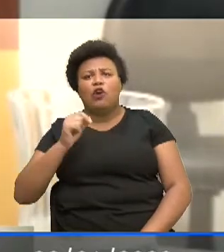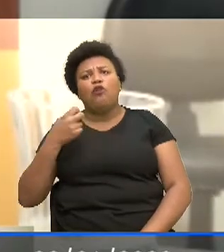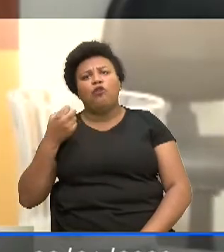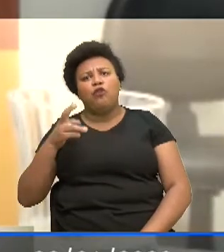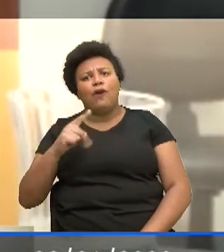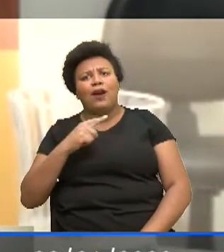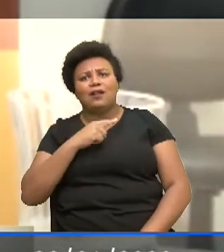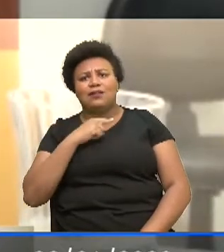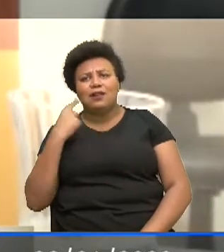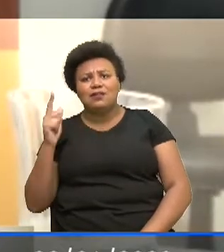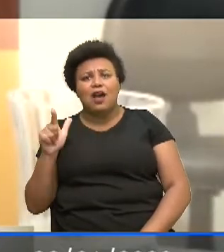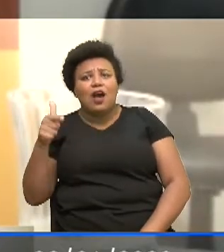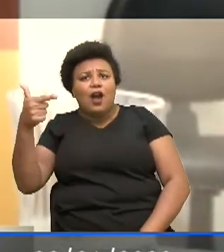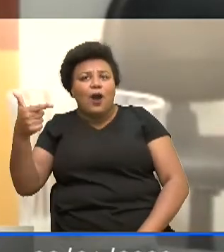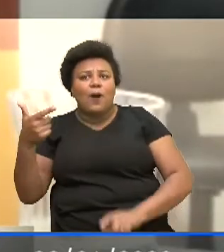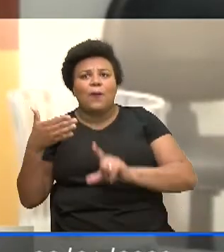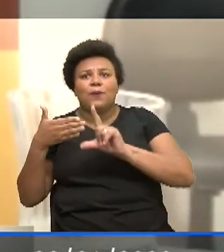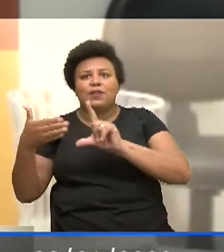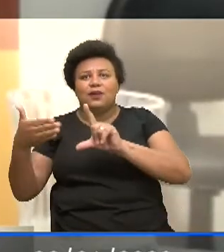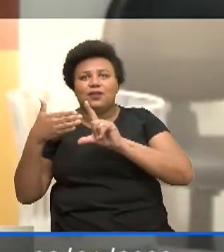pouquinho.